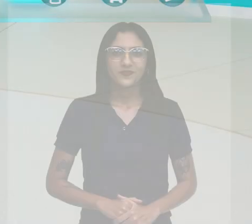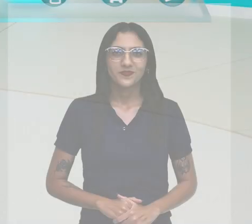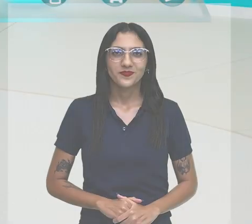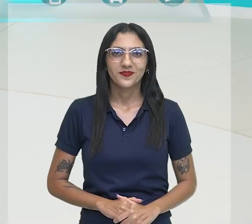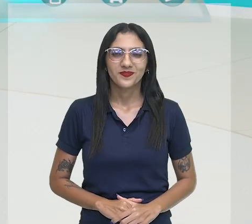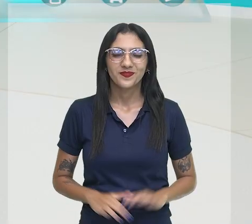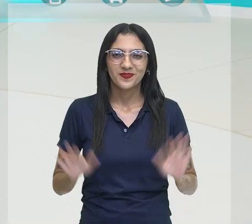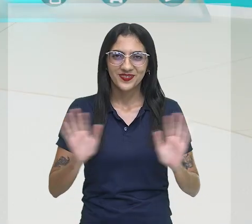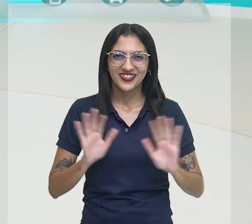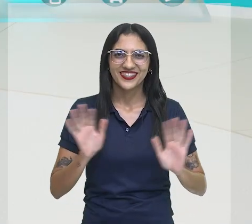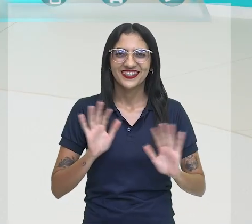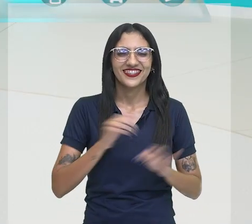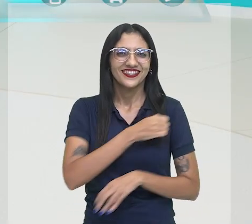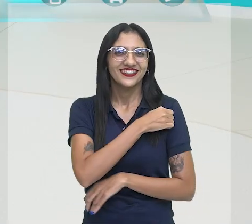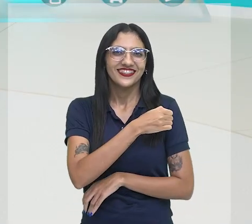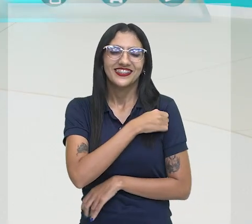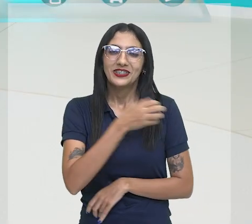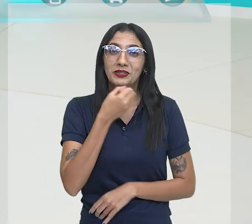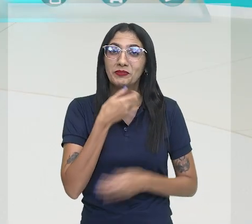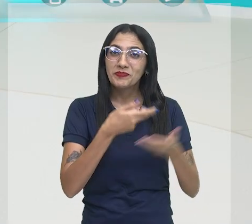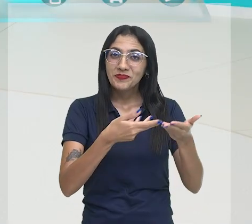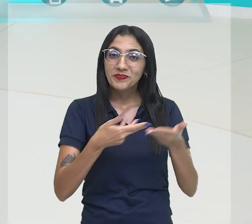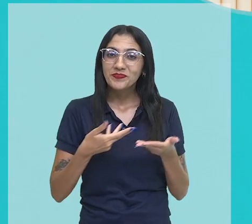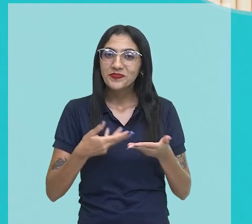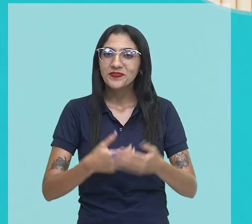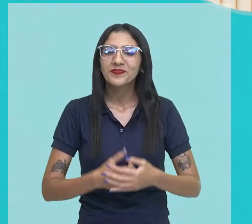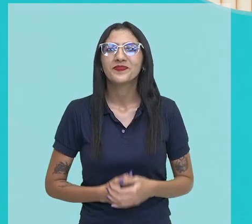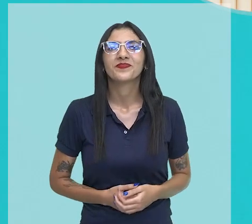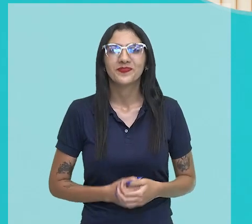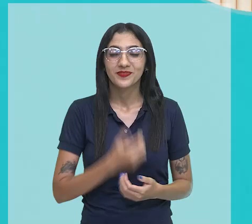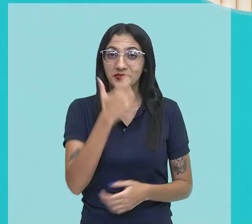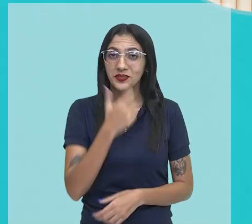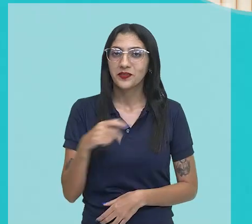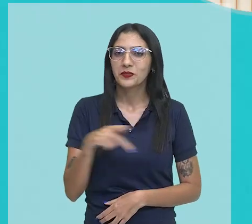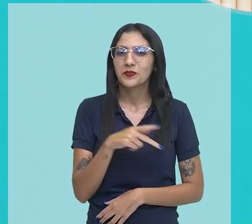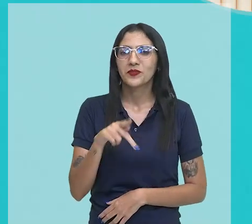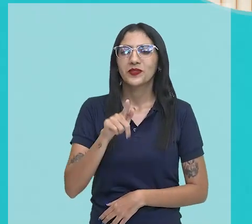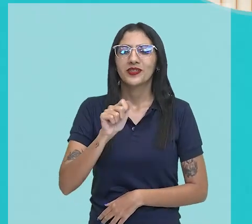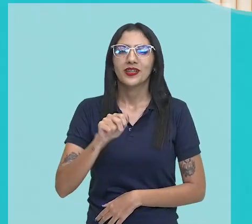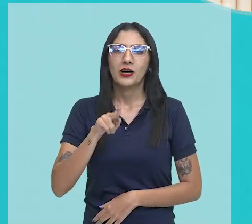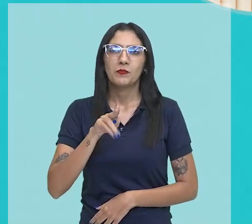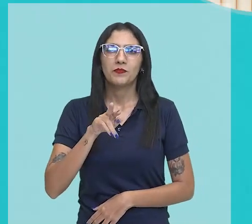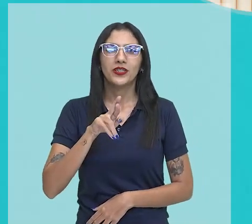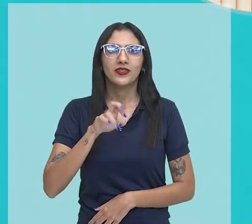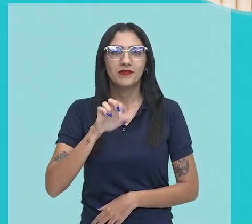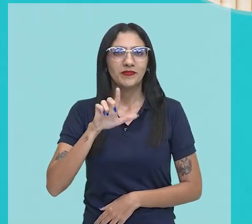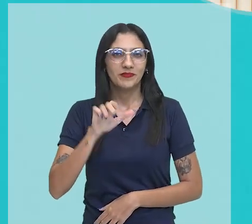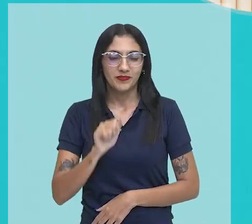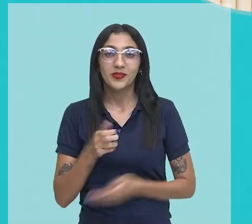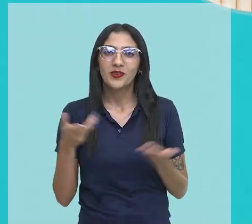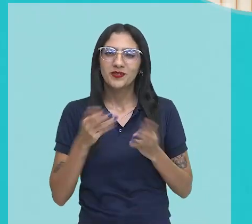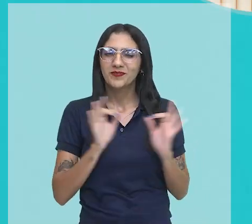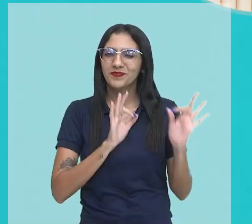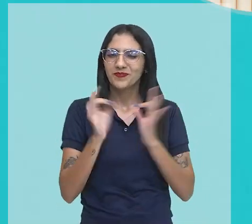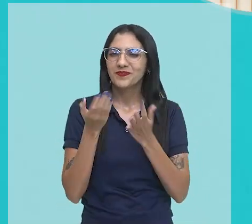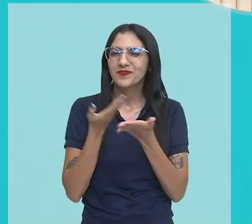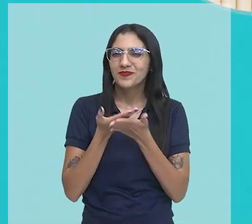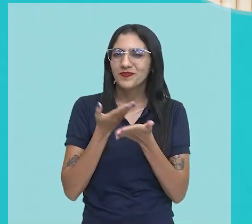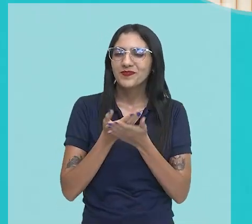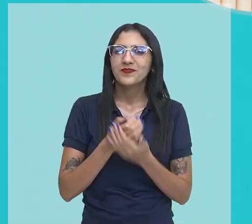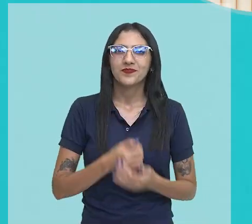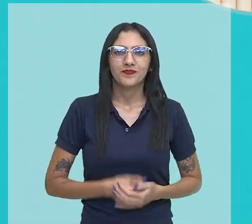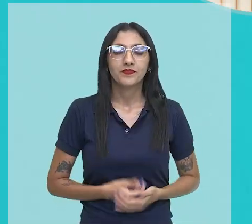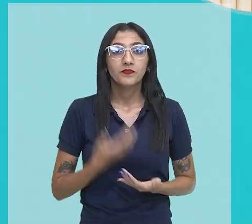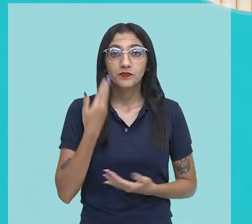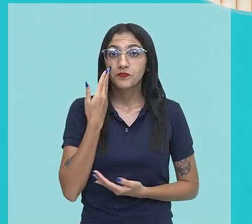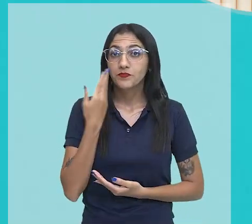Olá, meus artistas queridos, sejam bem-vindos. Eu sou a professora Gabriela e estou acompanhando vocês nesta jornada pelo mundo das artes. Vamos ver o